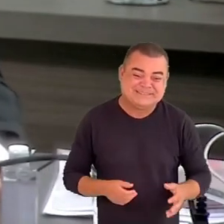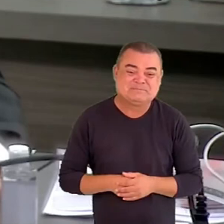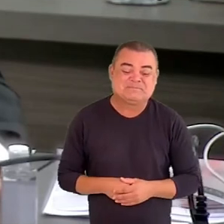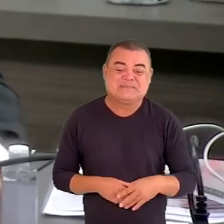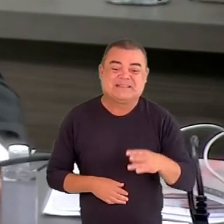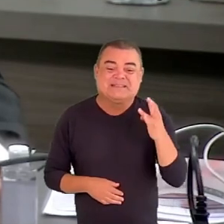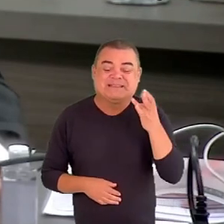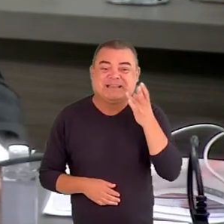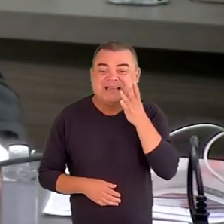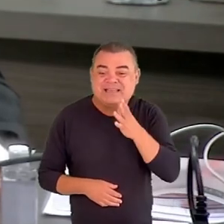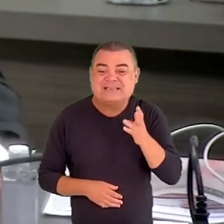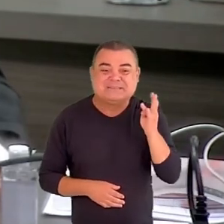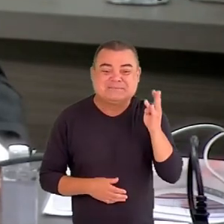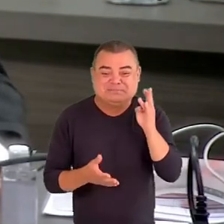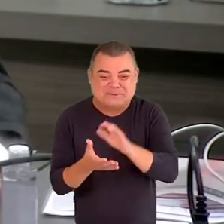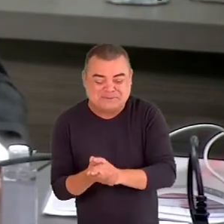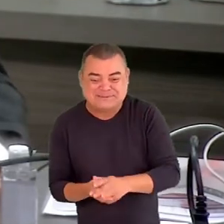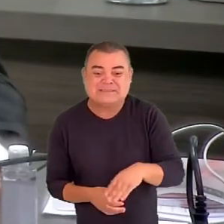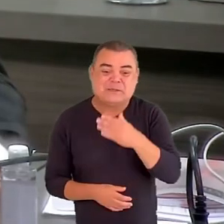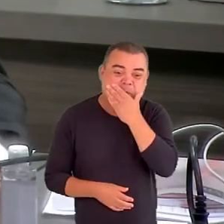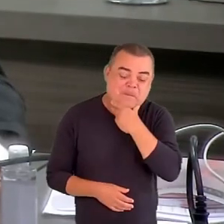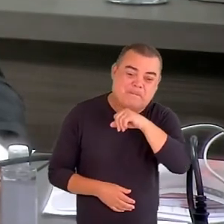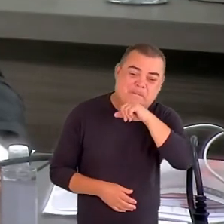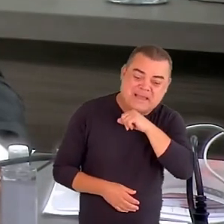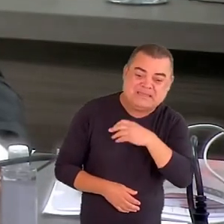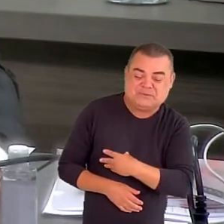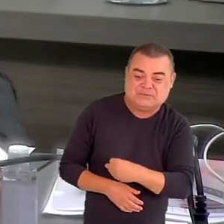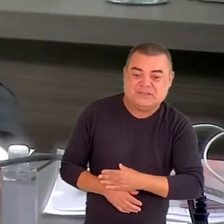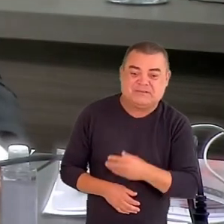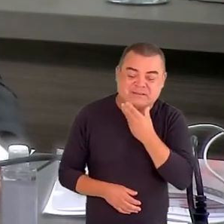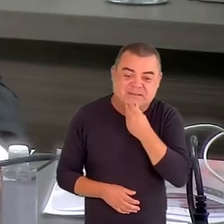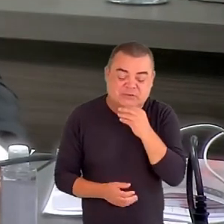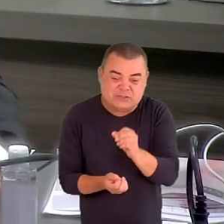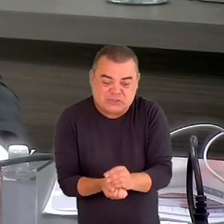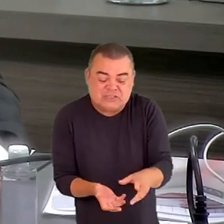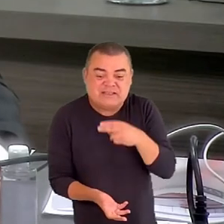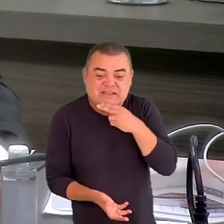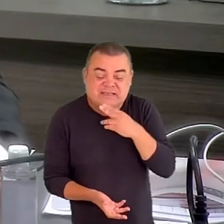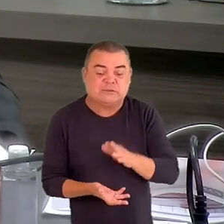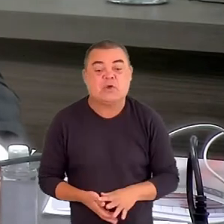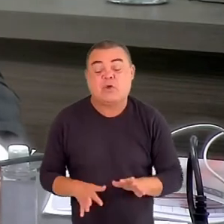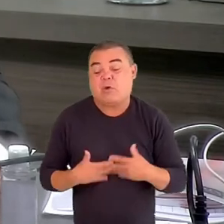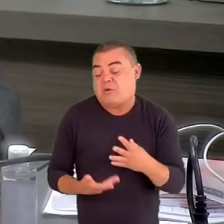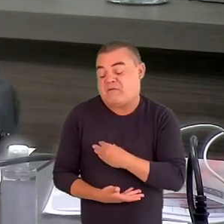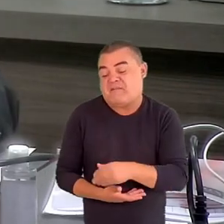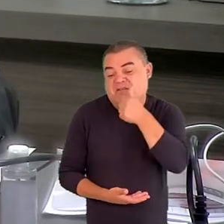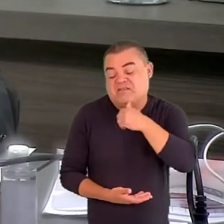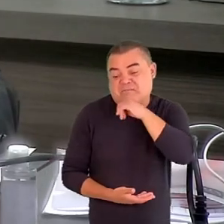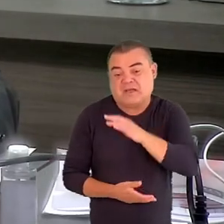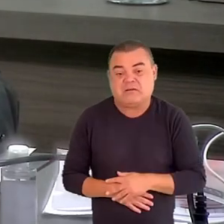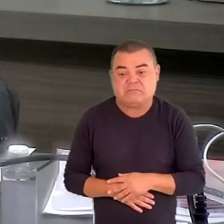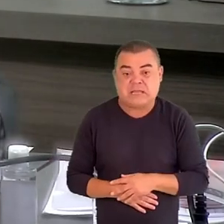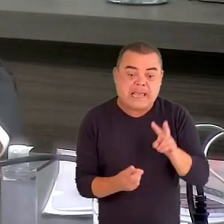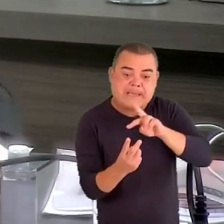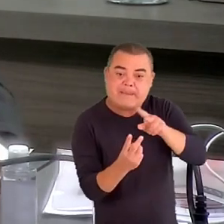pai de filha, como avô de neta, como marido, como filho de mãe. A gente não pode, em hipótese alguma, aceitar